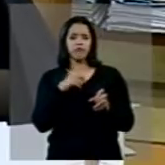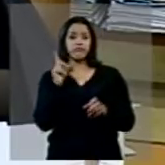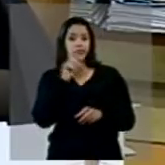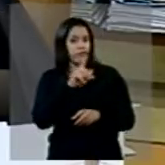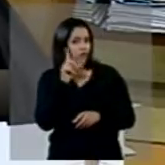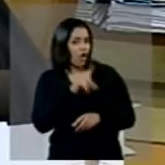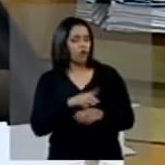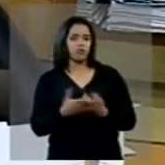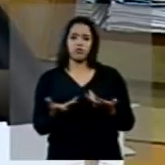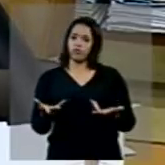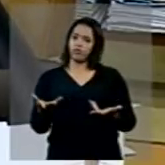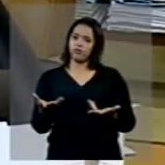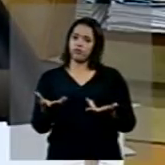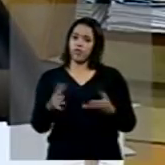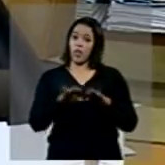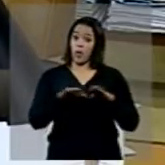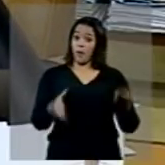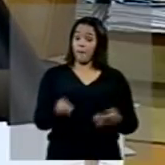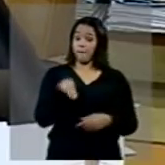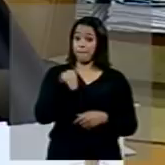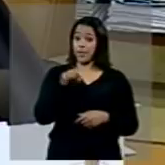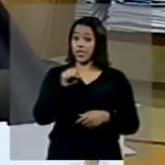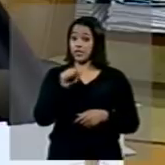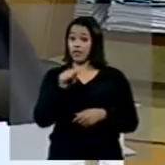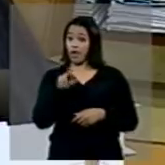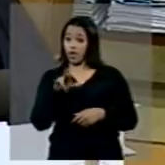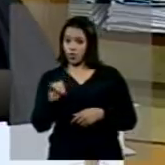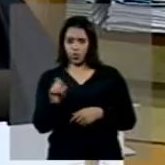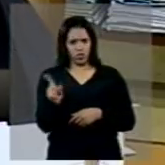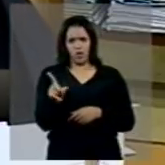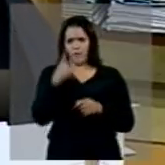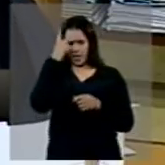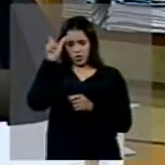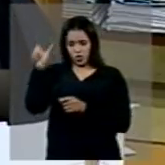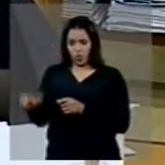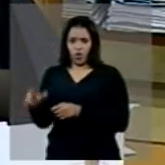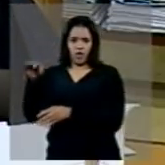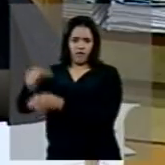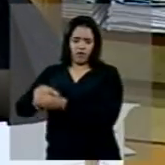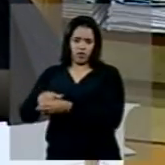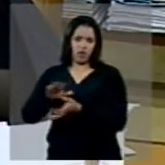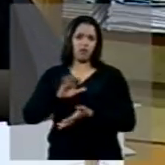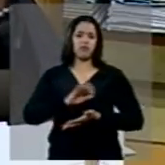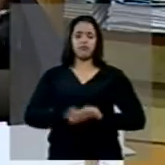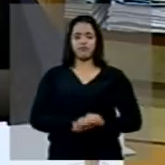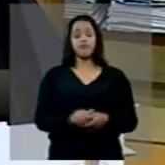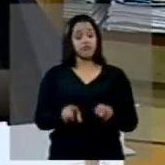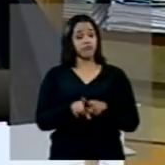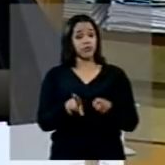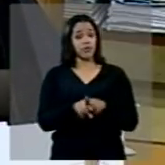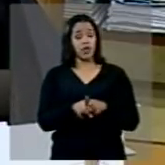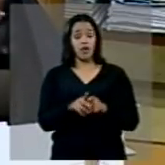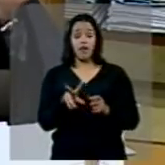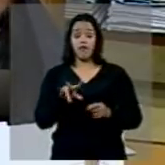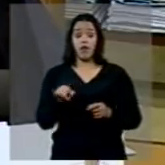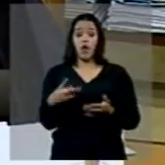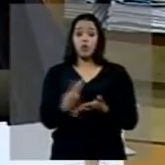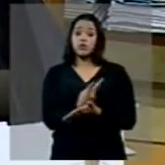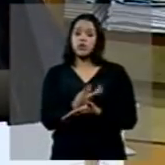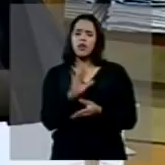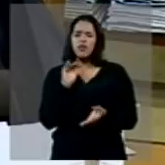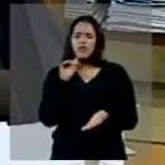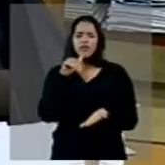dos mesários, não do eleitor, que também não estava em conluio. Isso, muito provavelmente, no